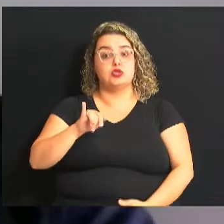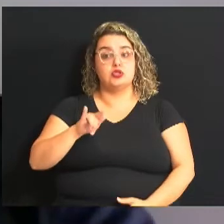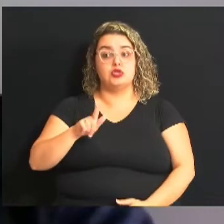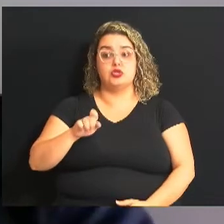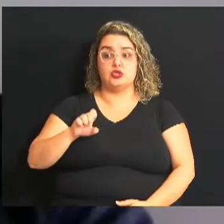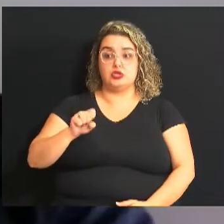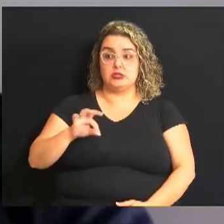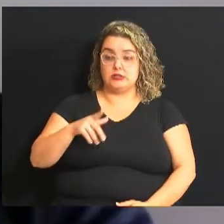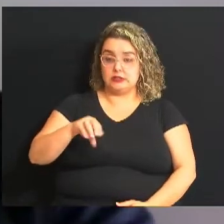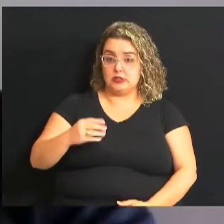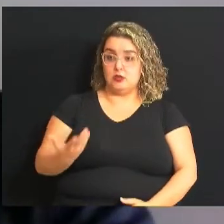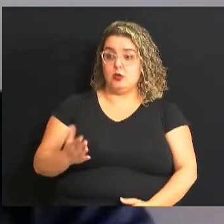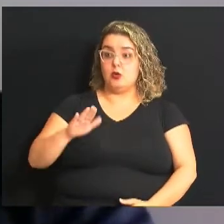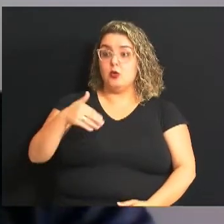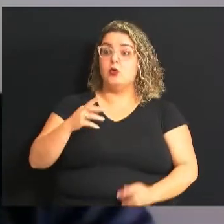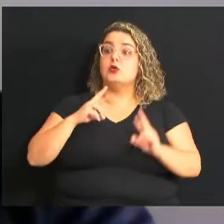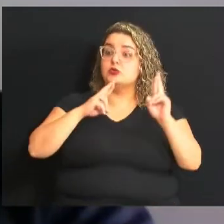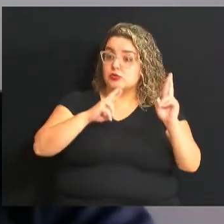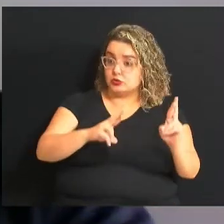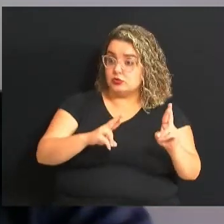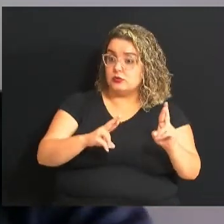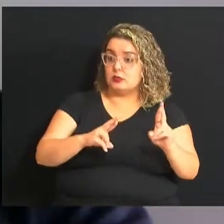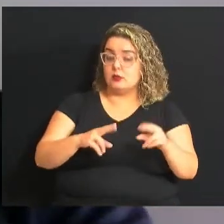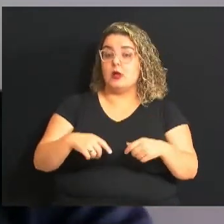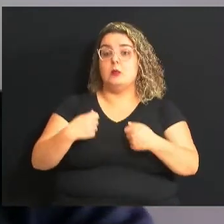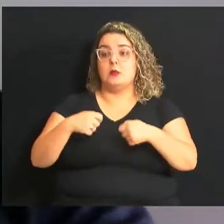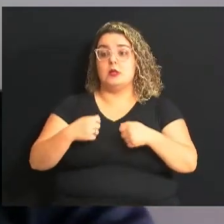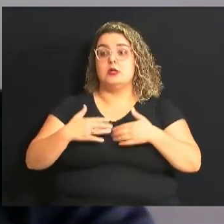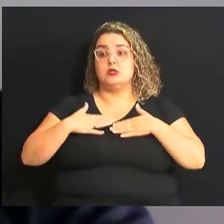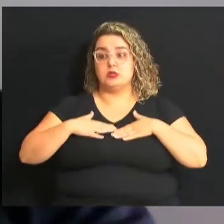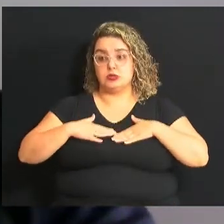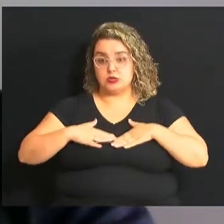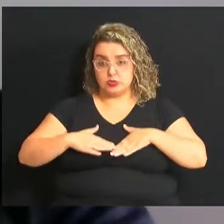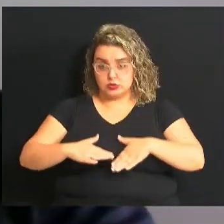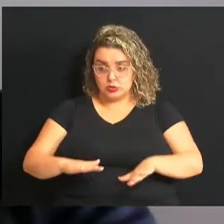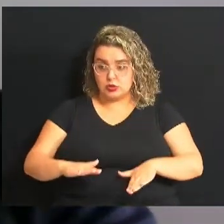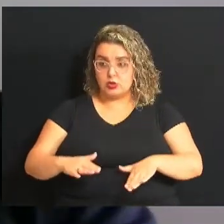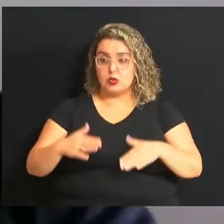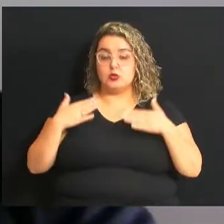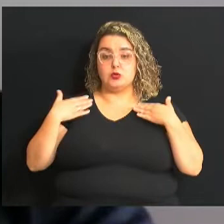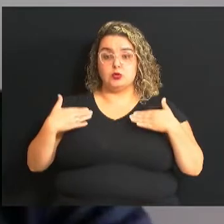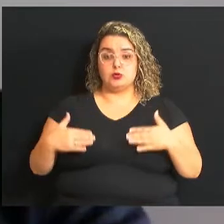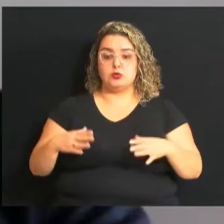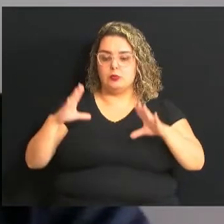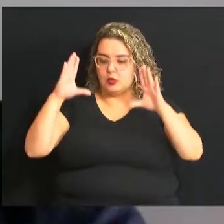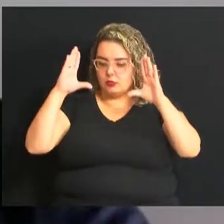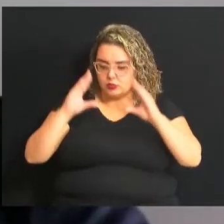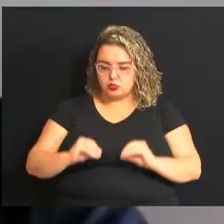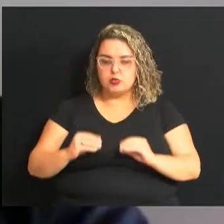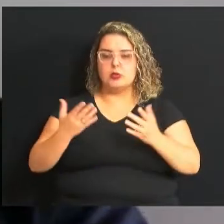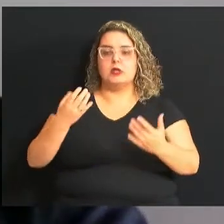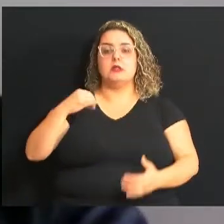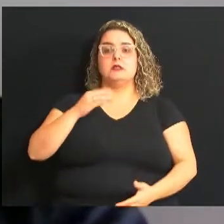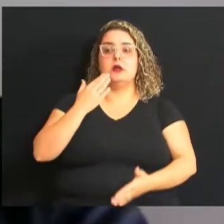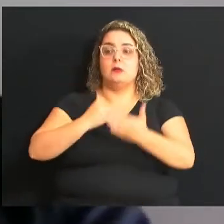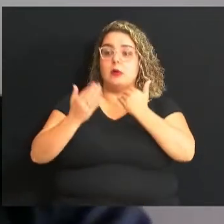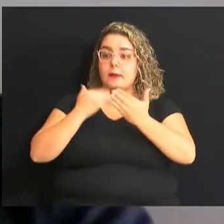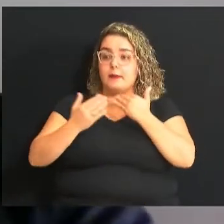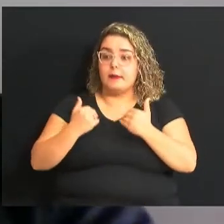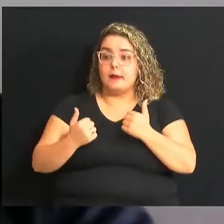nós vamos dormir, a gente tem que descansar, realmente descansar, nosso corpo tem que desligar. Então, se você come muito